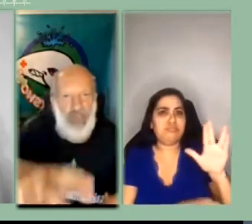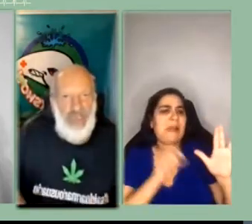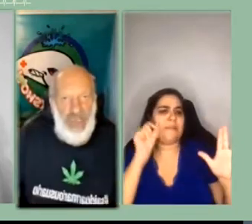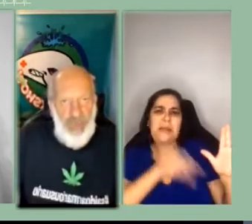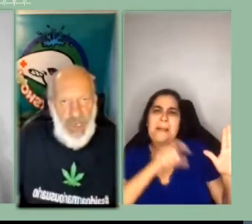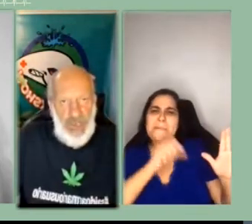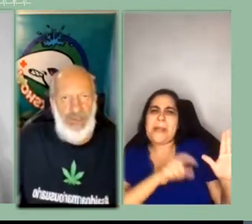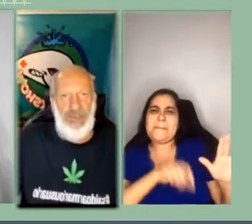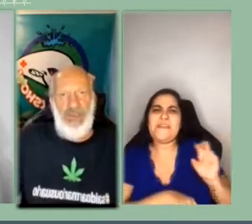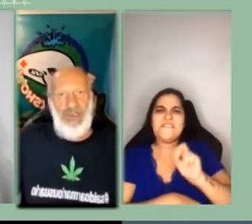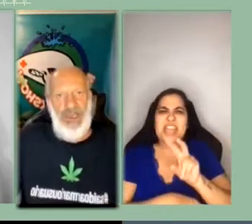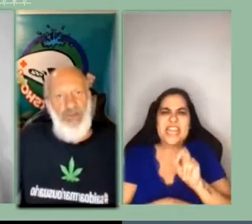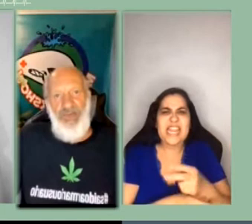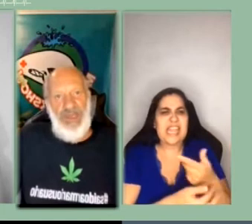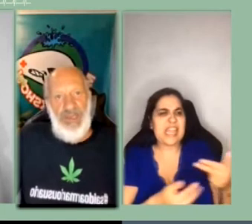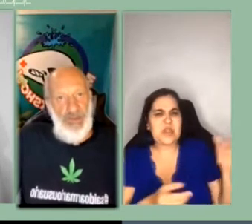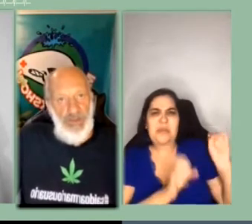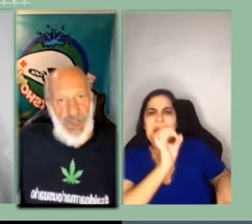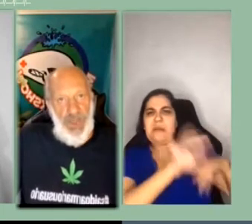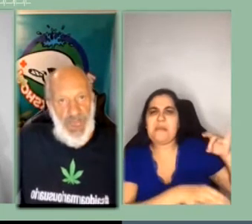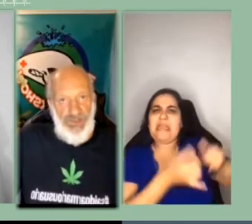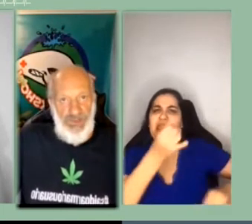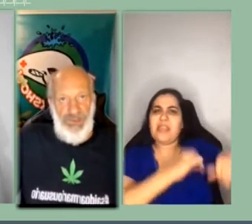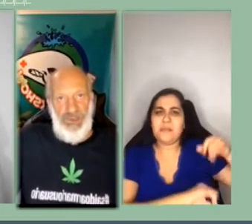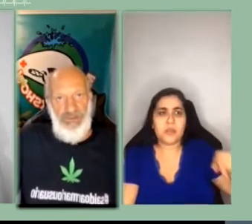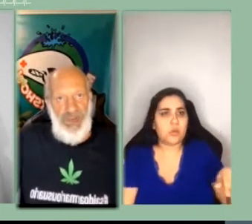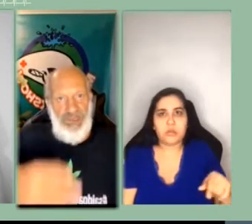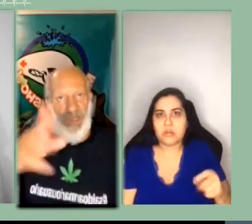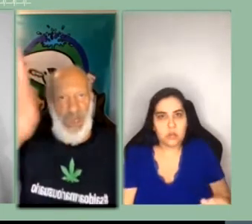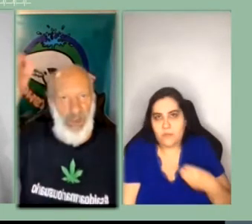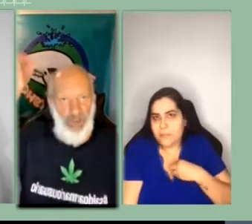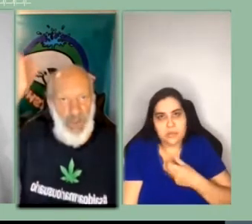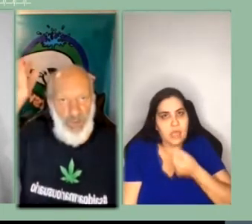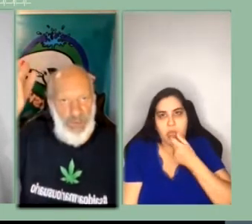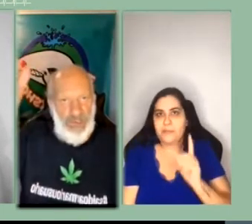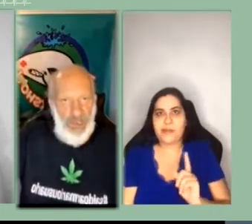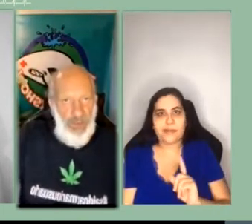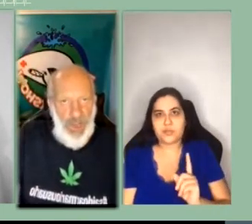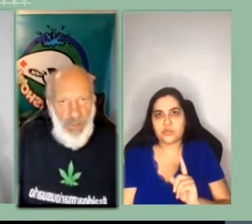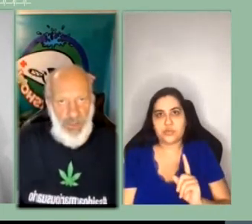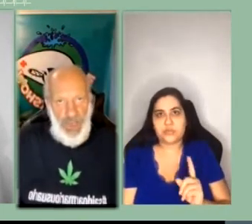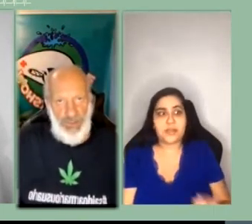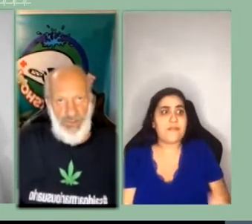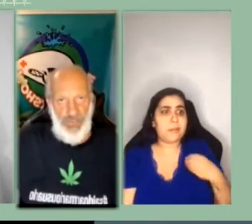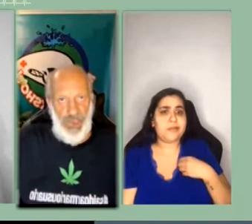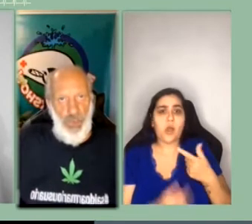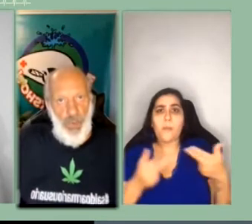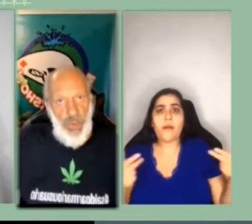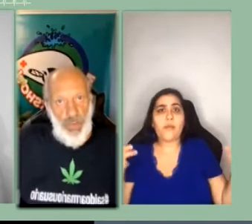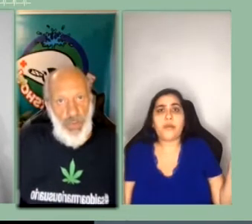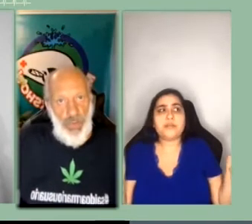e coisa química, não vai ter um remédio. Vai ter lá alguma coisa que não é um remédio.